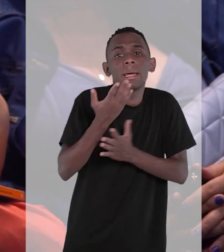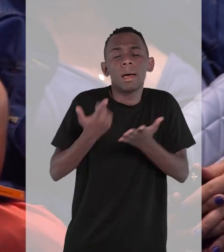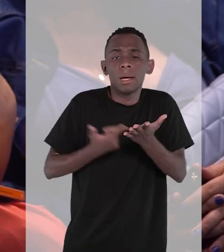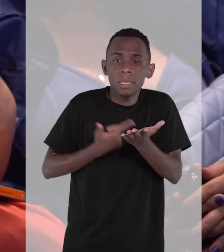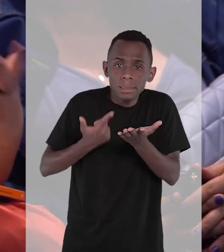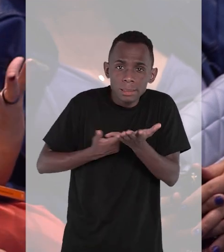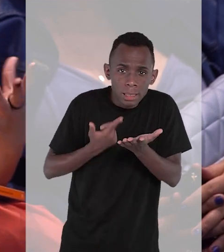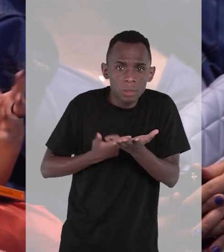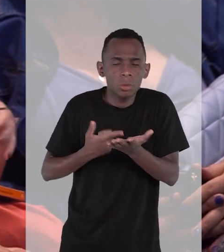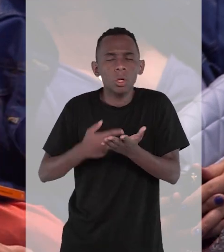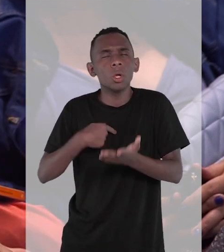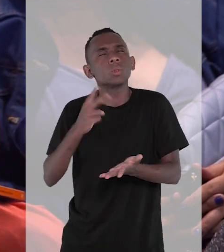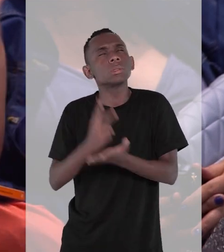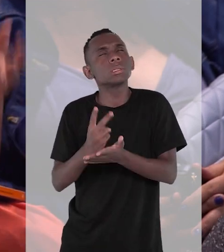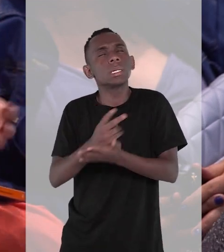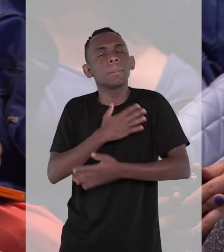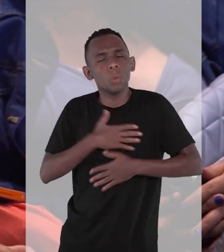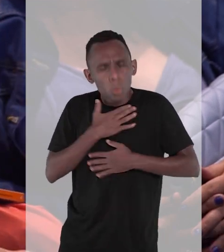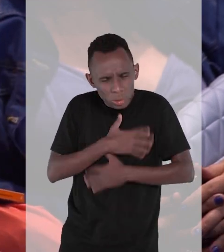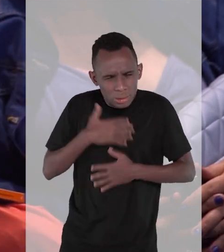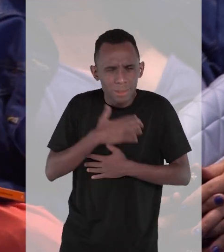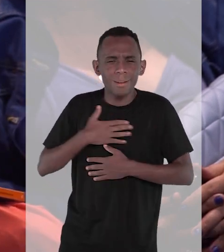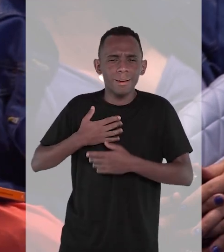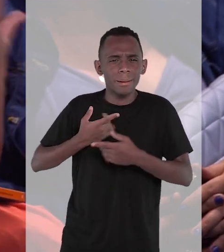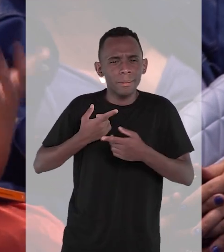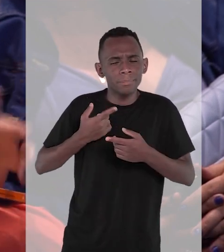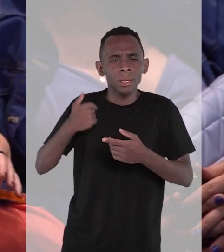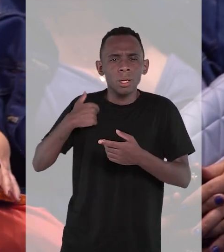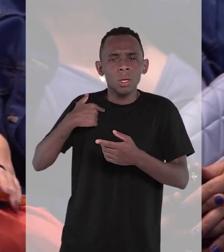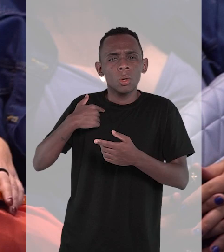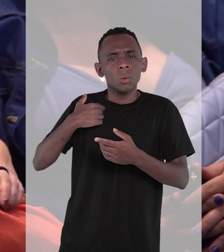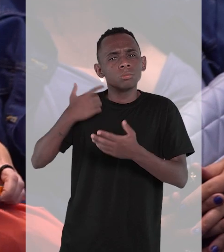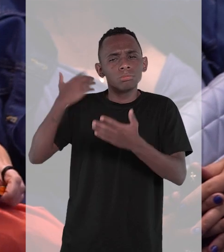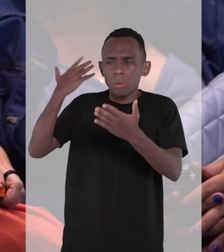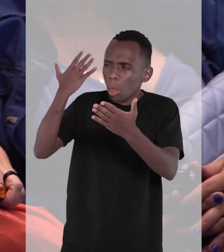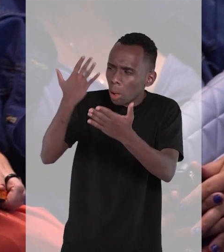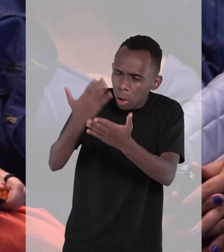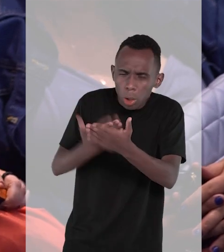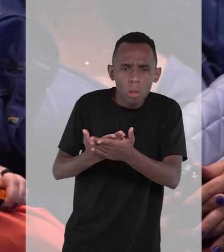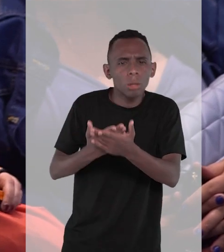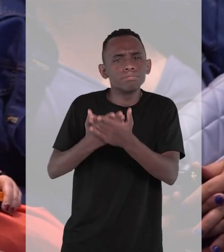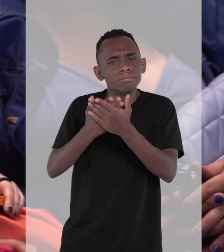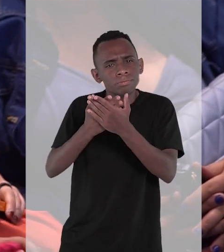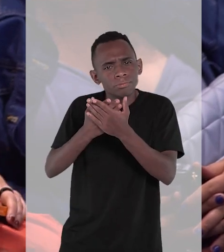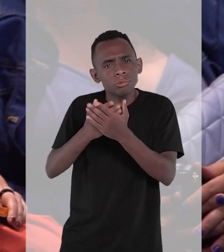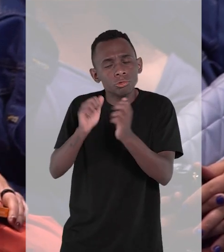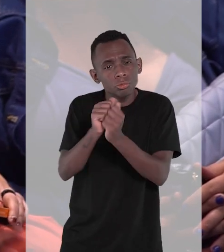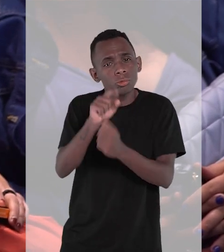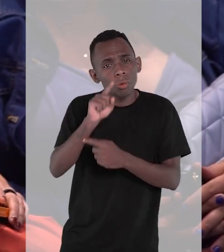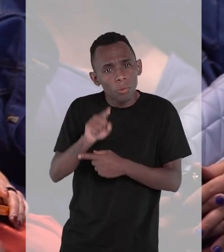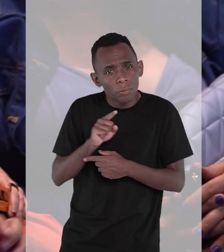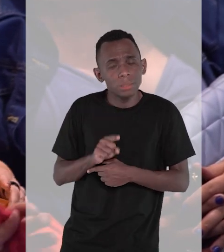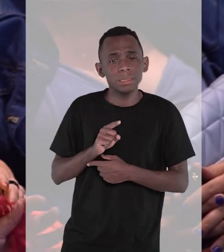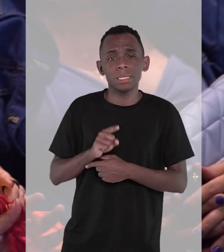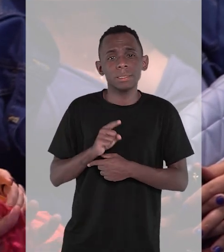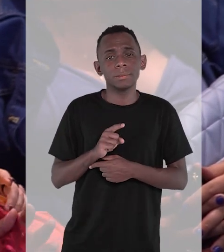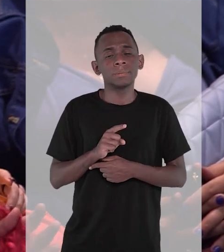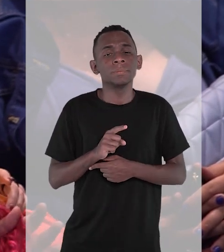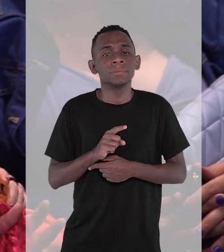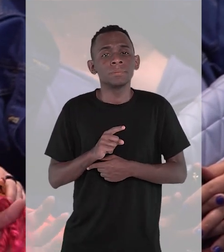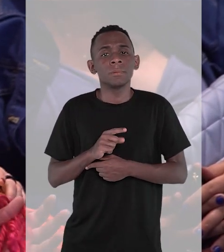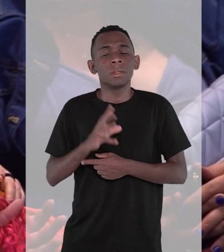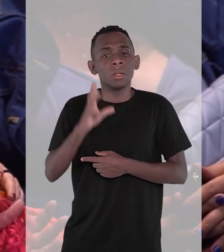fazer literário. Eu sempre gostei disso, assim, acompanhando a sua trajetória, soube quando você estava fazendo curso de letras e tudo. E acho que